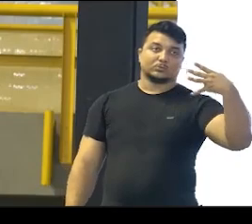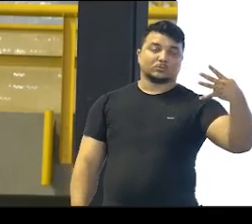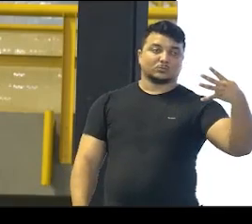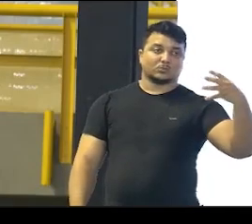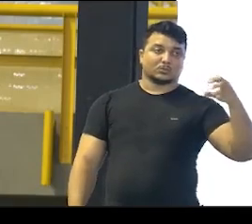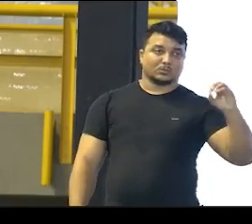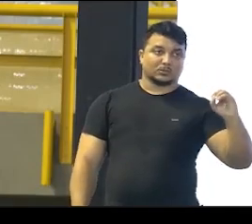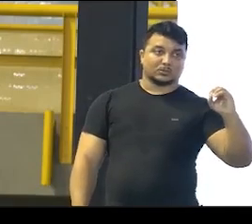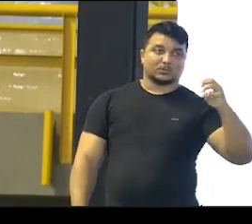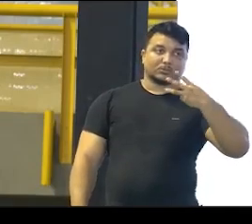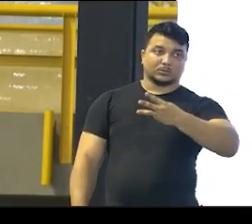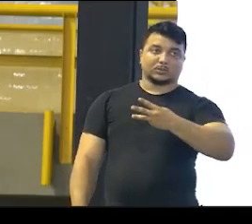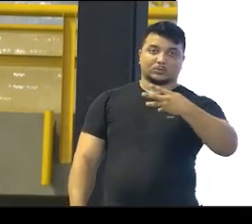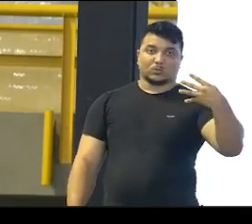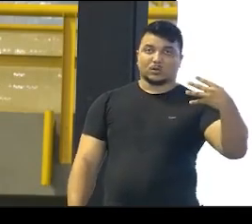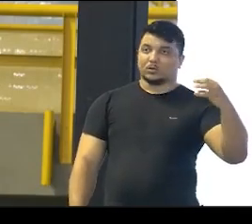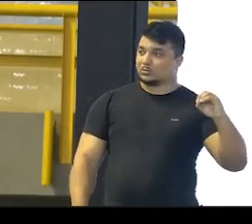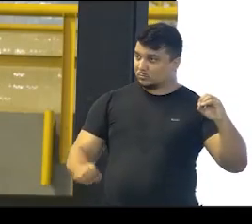80,